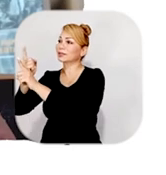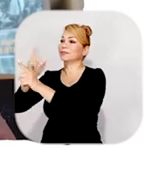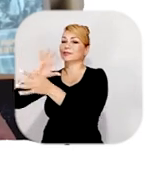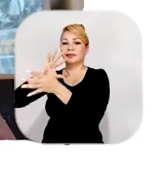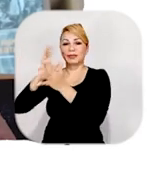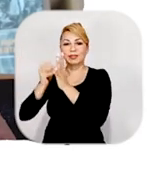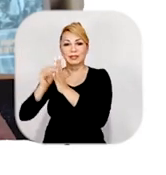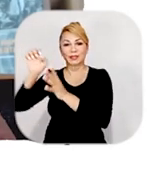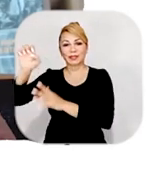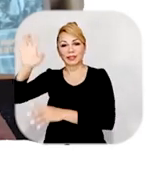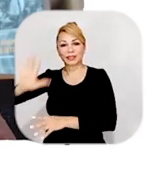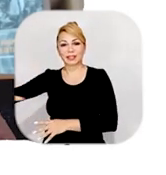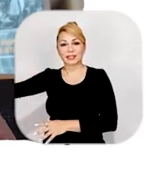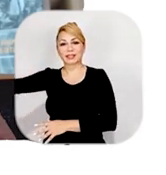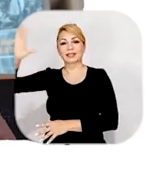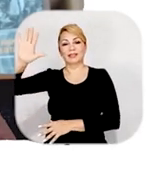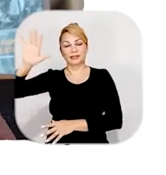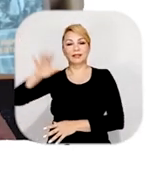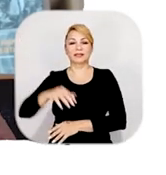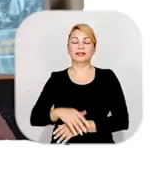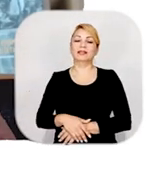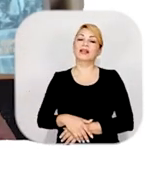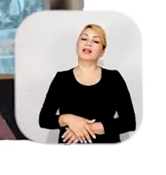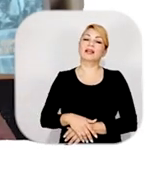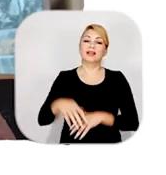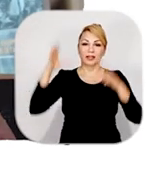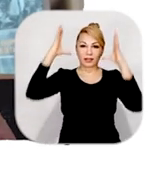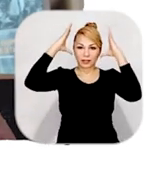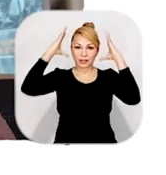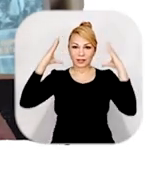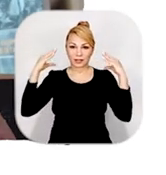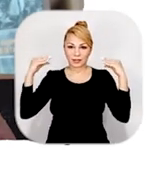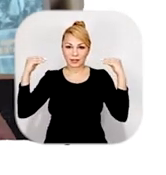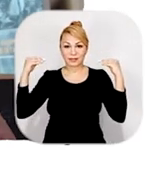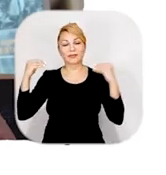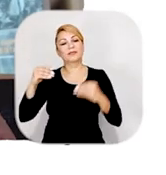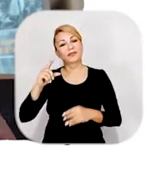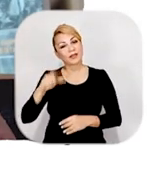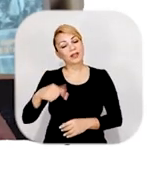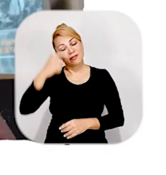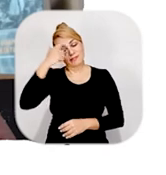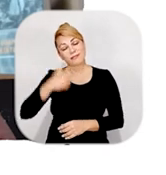na sua própria terra, que era Holanda, sou holandês. Era uma